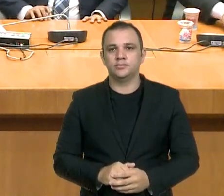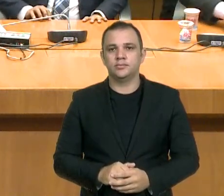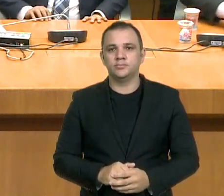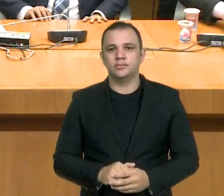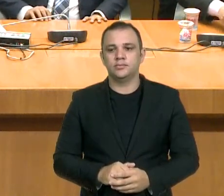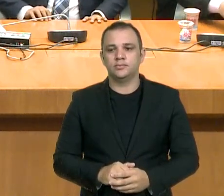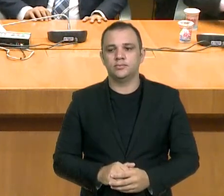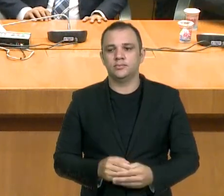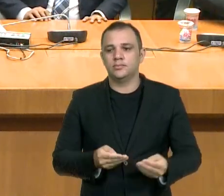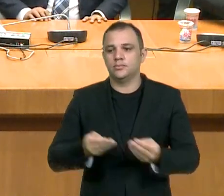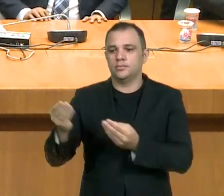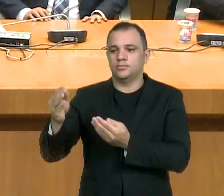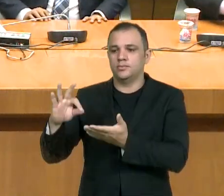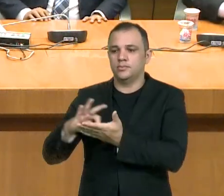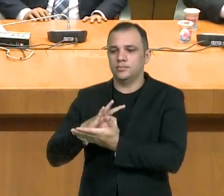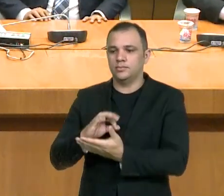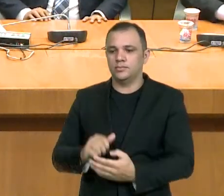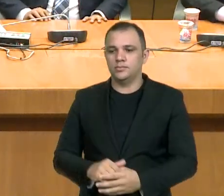Vai a sanção.